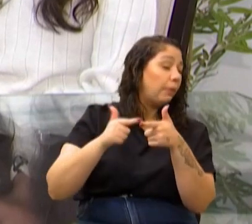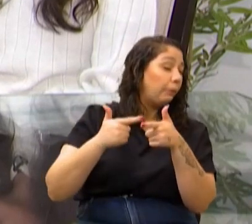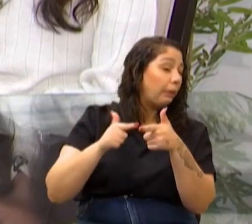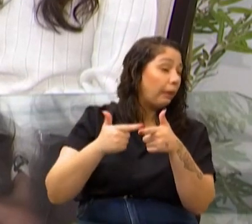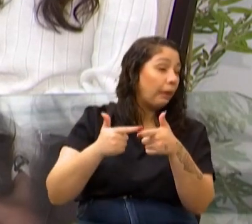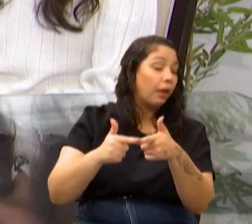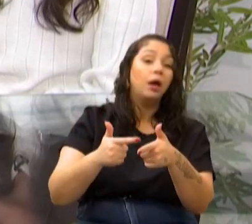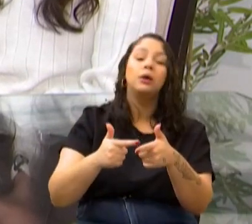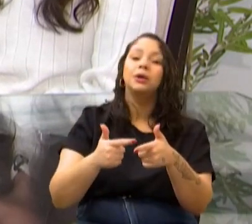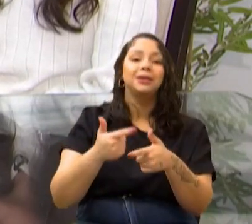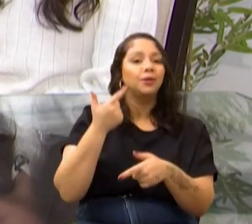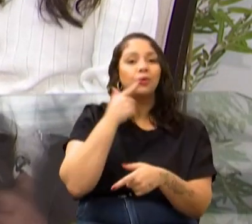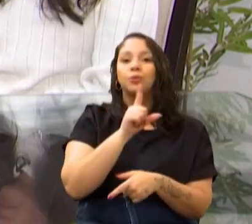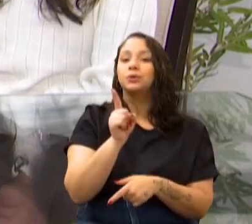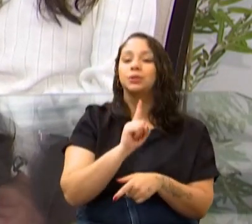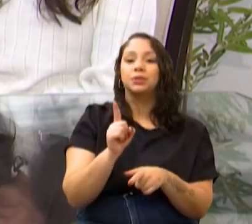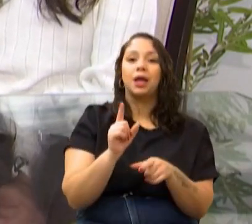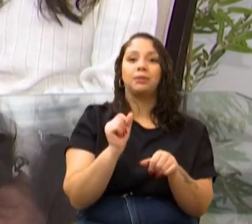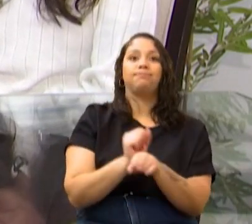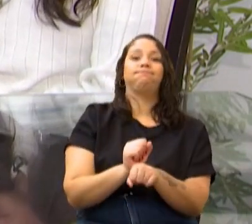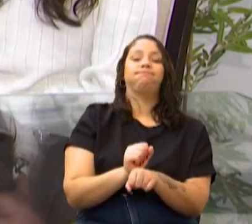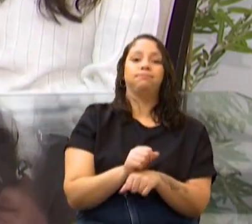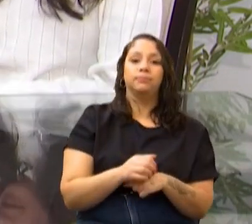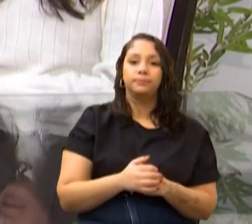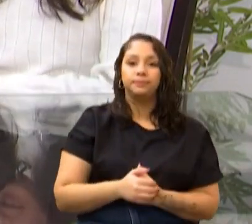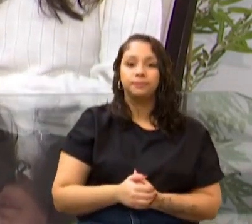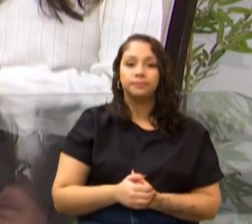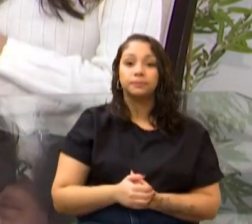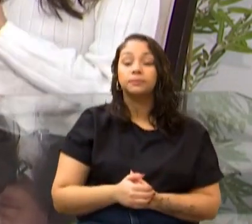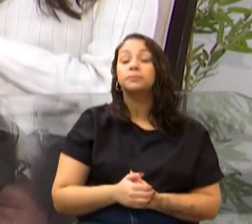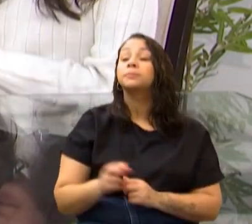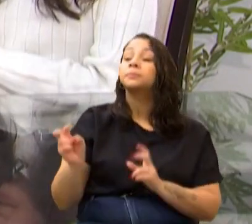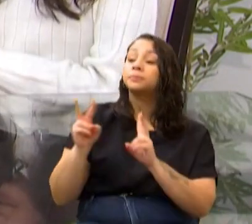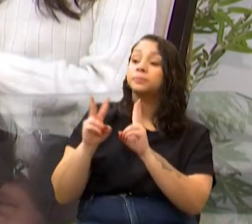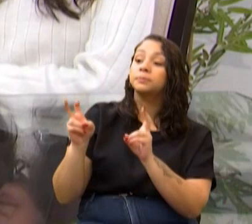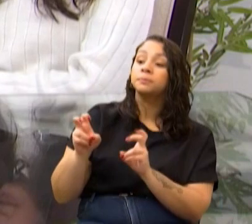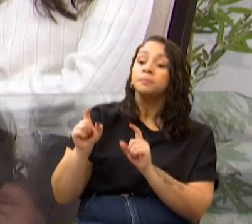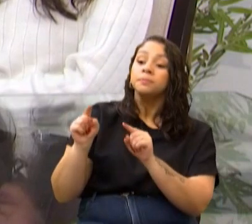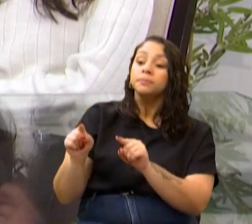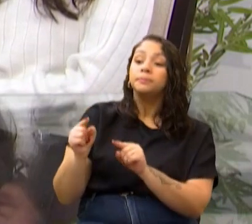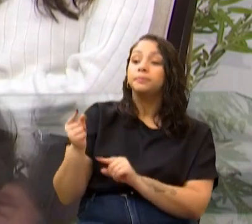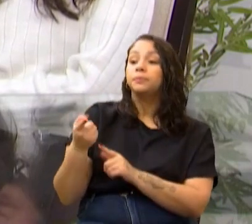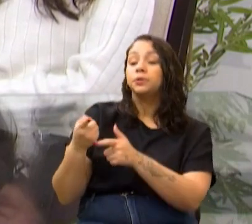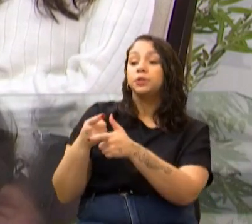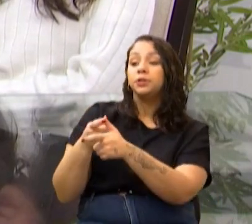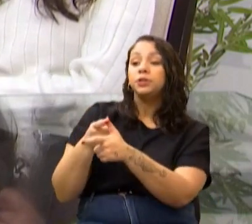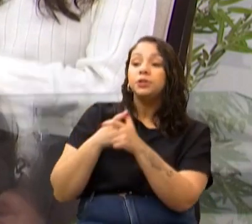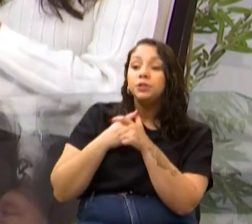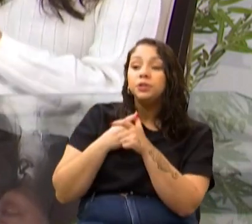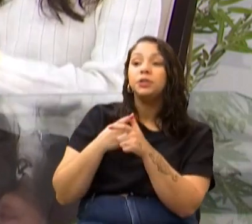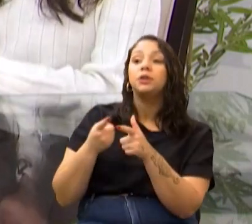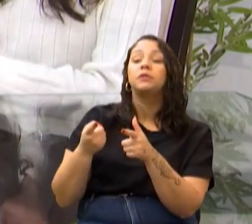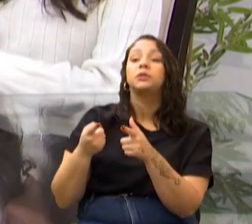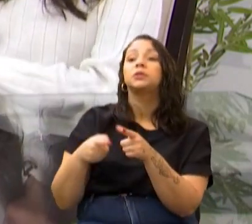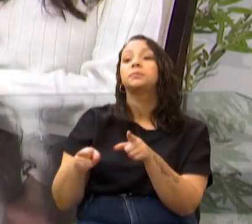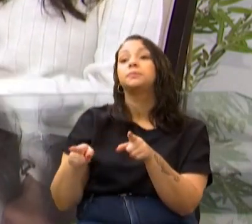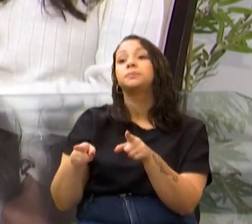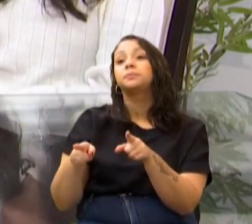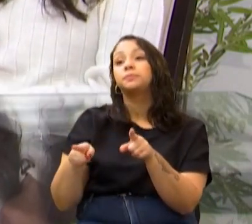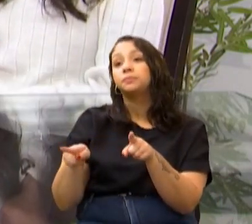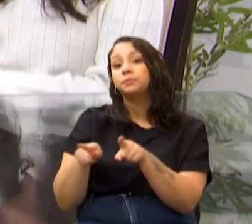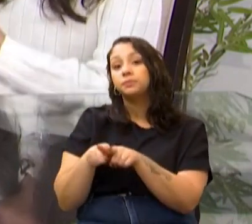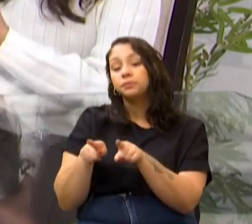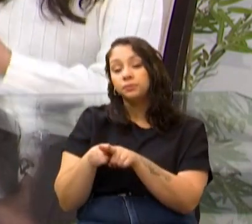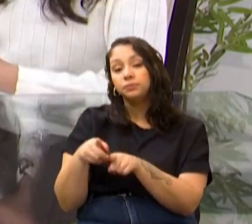isso vira uma bola de neve que ela não consegue sair. E falando, né, nessa questão de